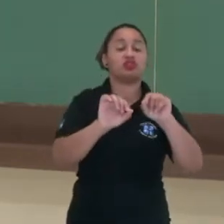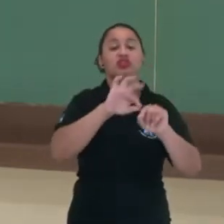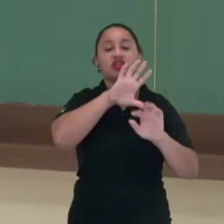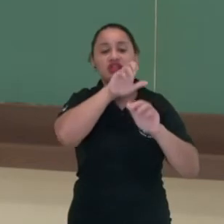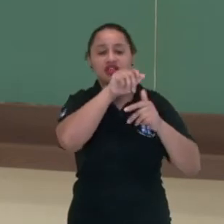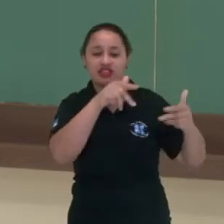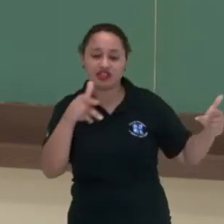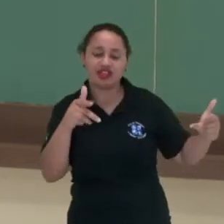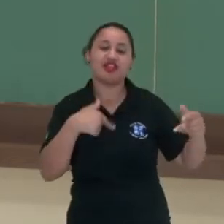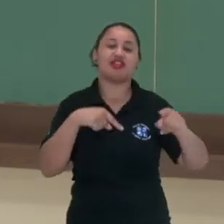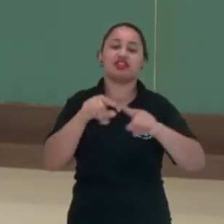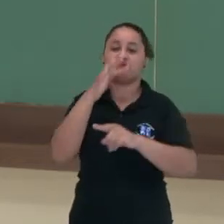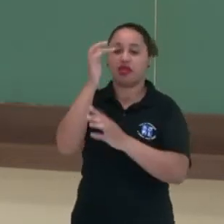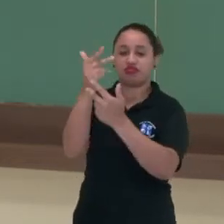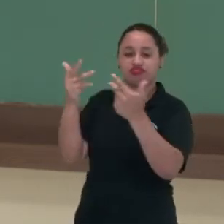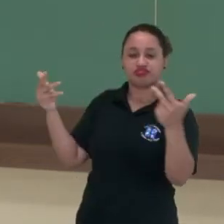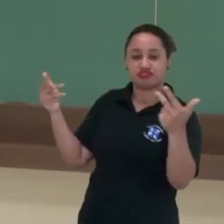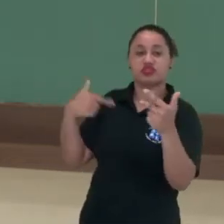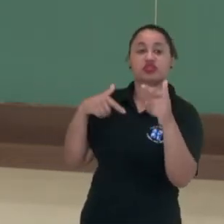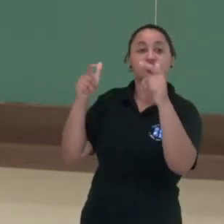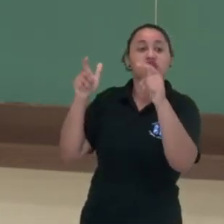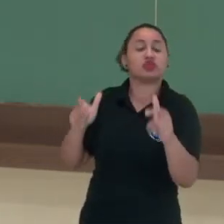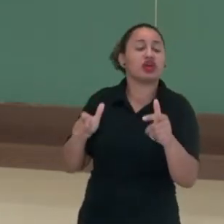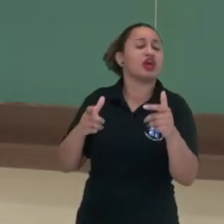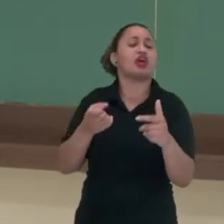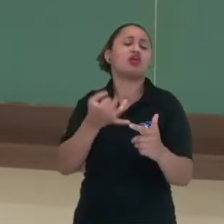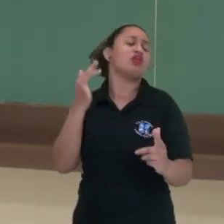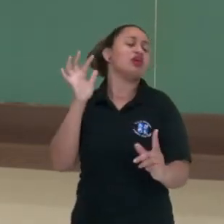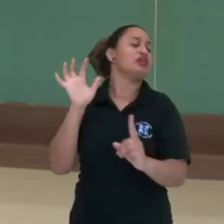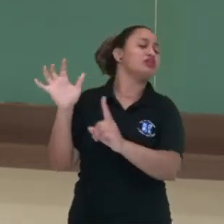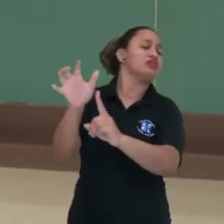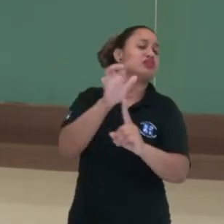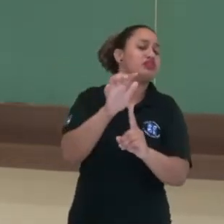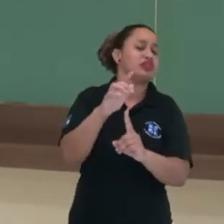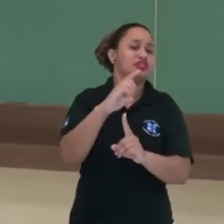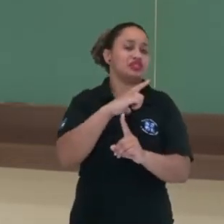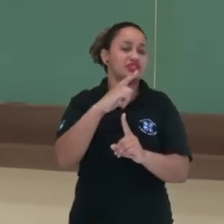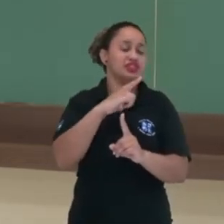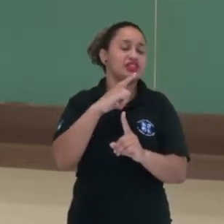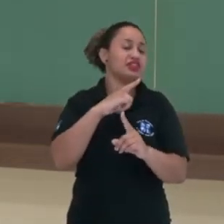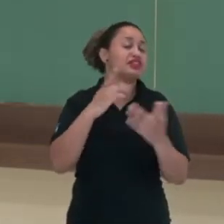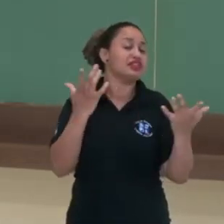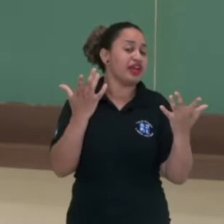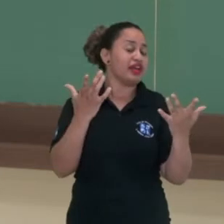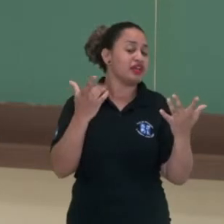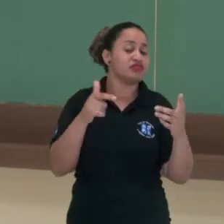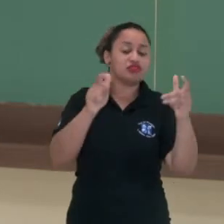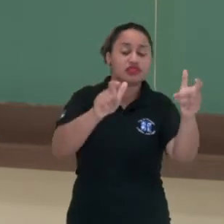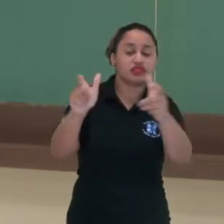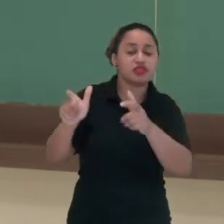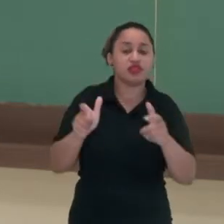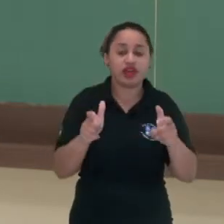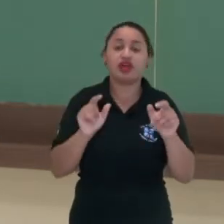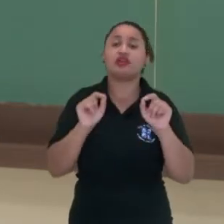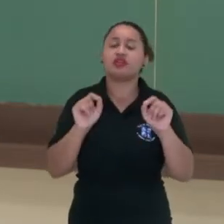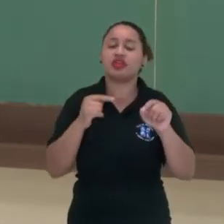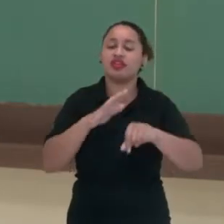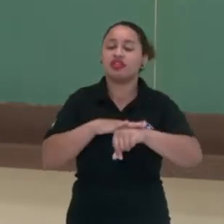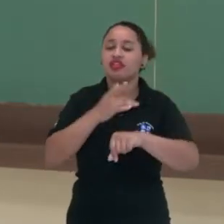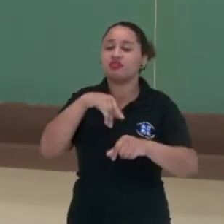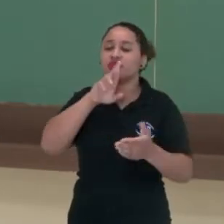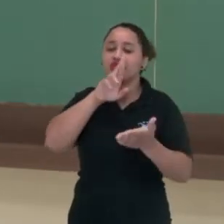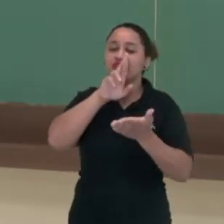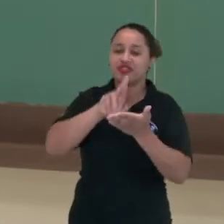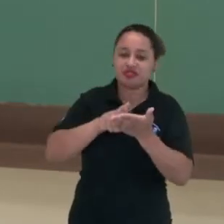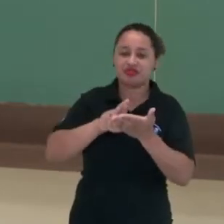na flora de uma região. Qual seria o impacto que ele vai causar na flora e na fauna de uma região? Vou dar um tempinho para